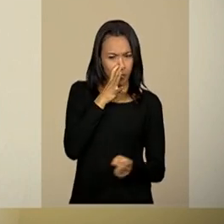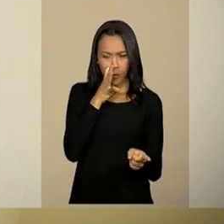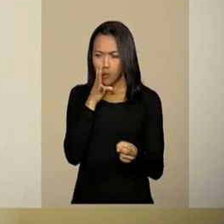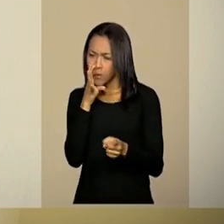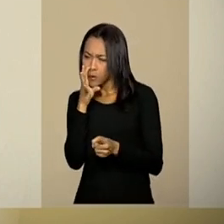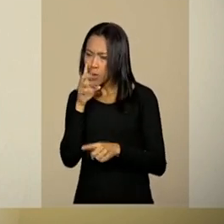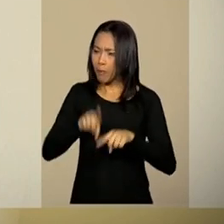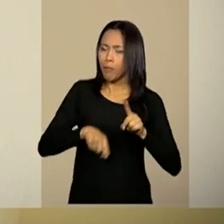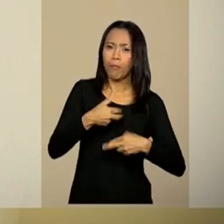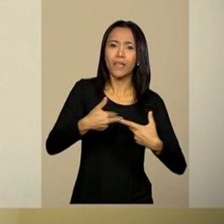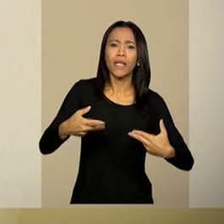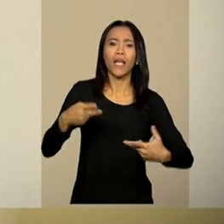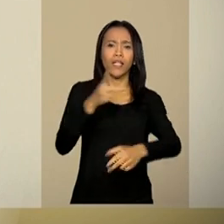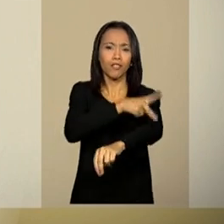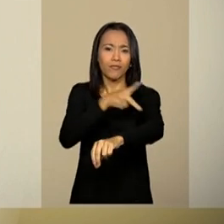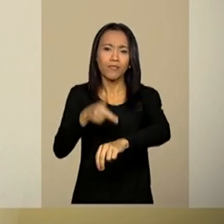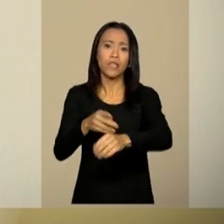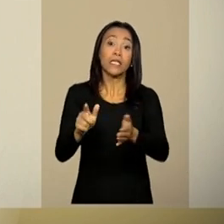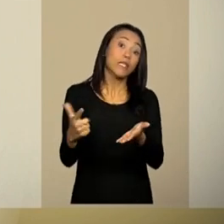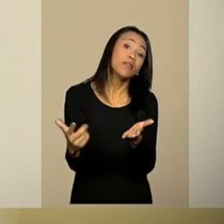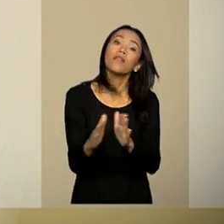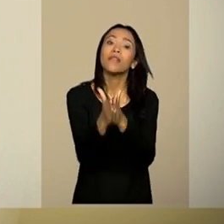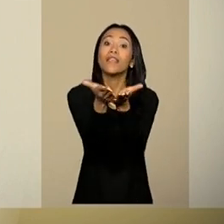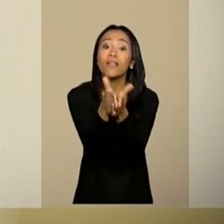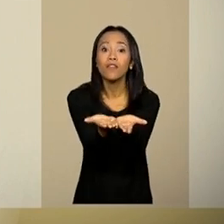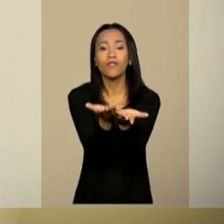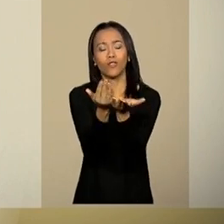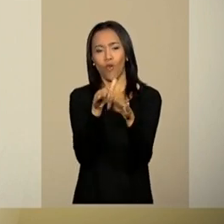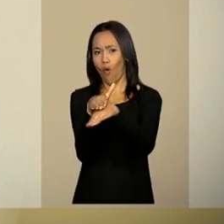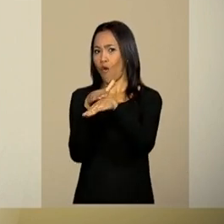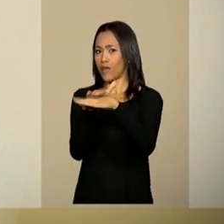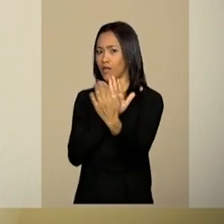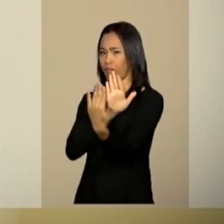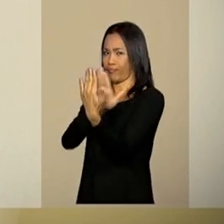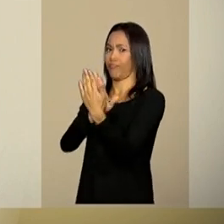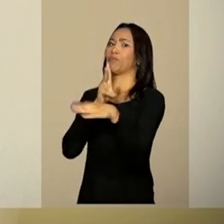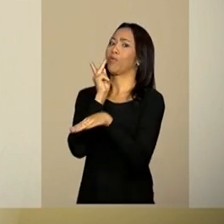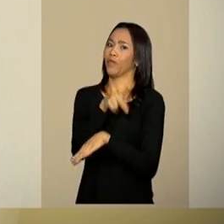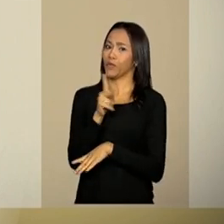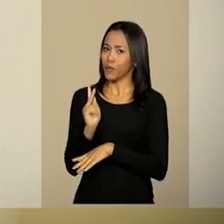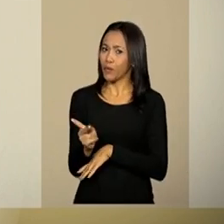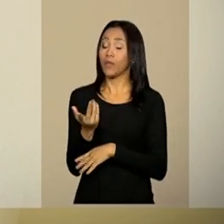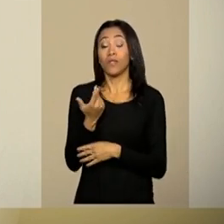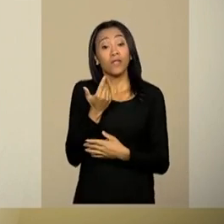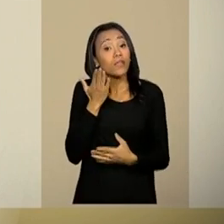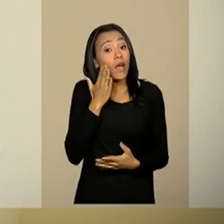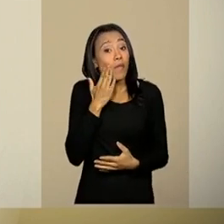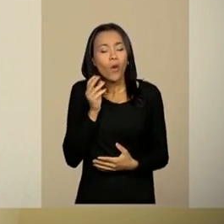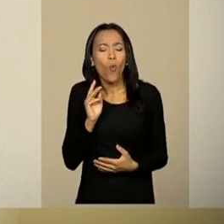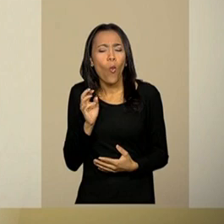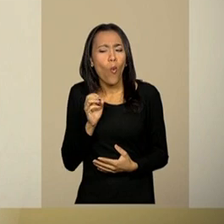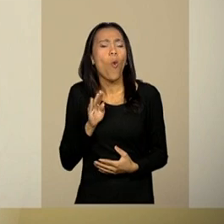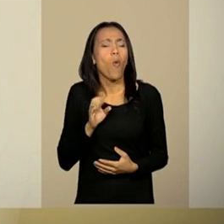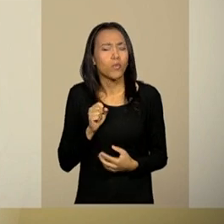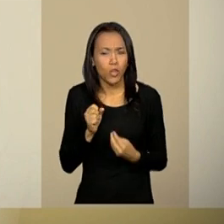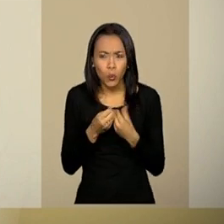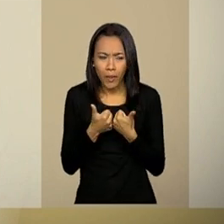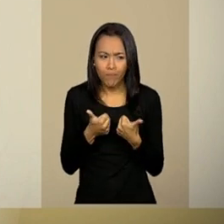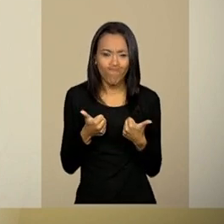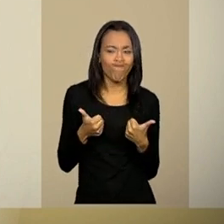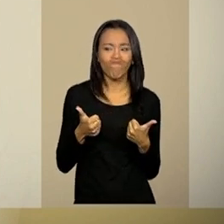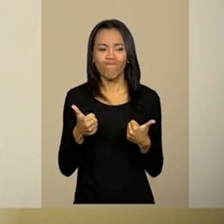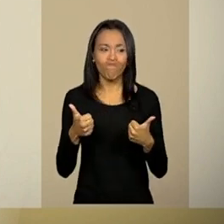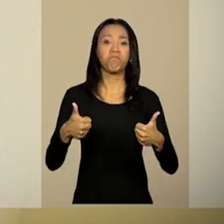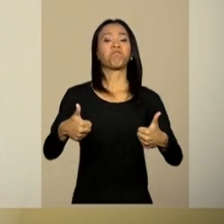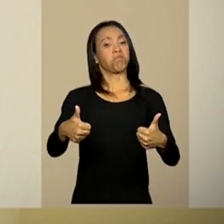material pedagógico os livros conversar com as professoras e ver de perto como tudo está funcionando o que eu